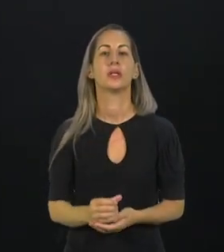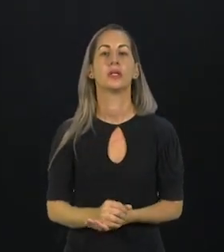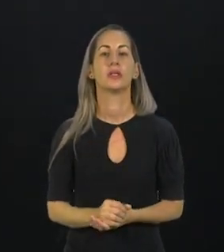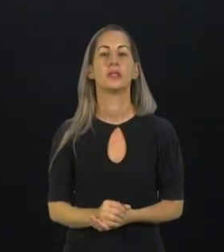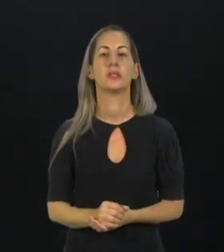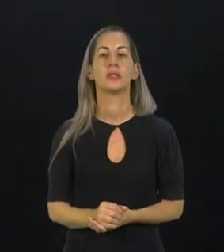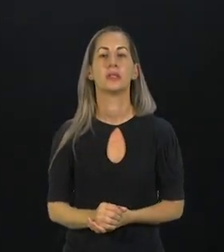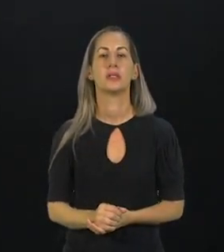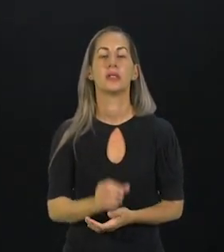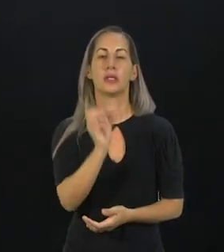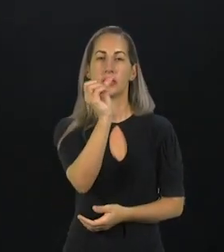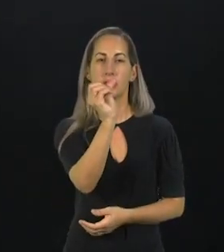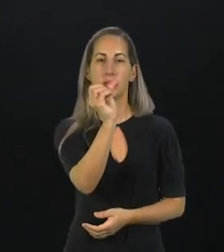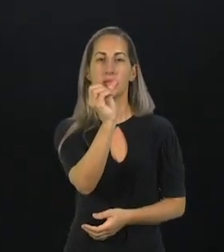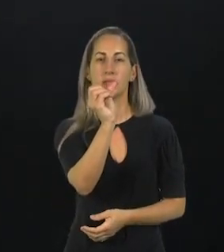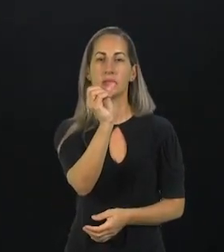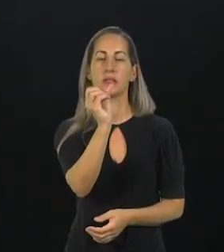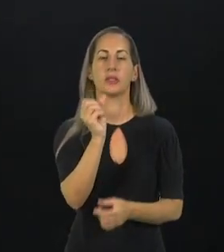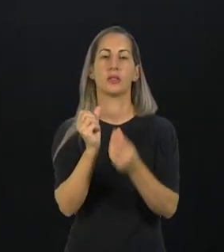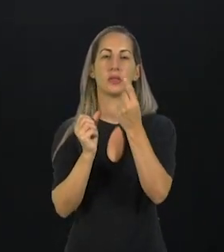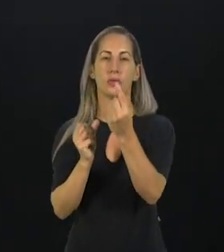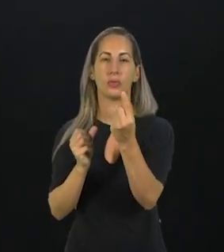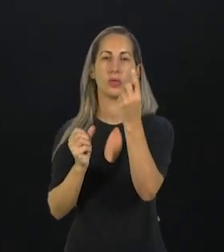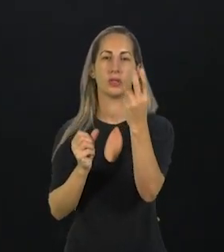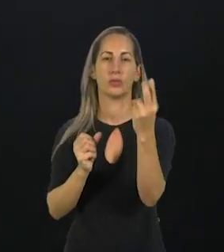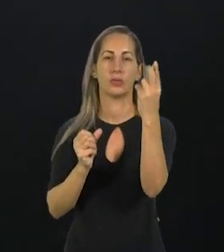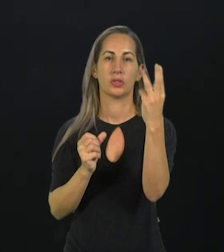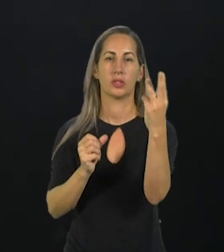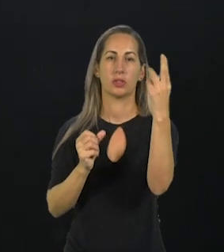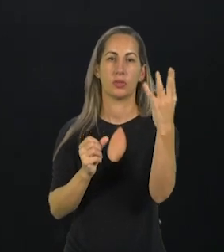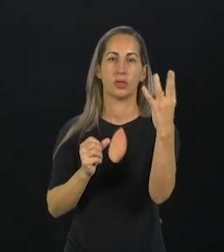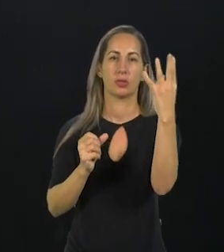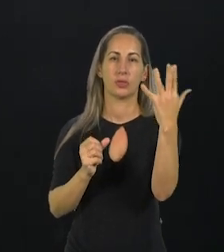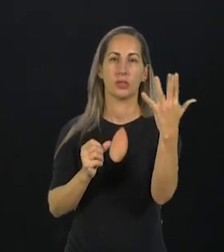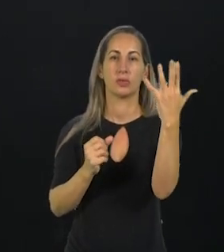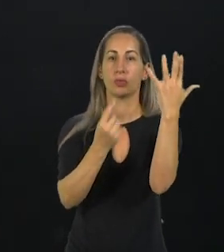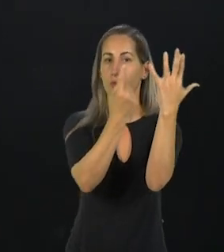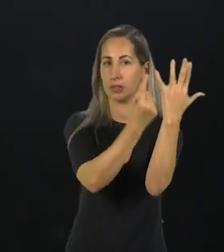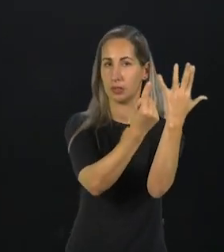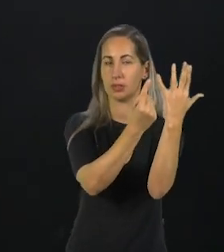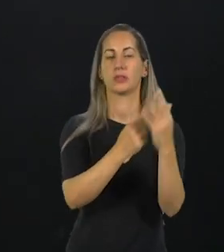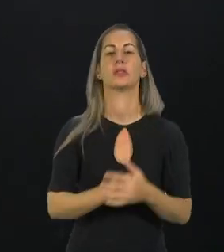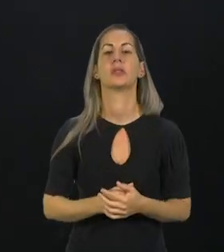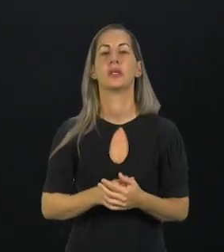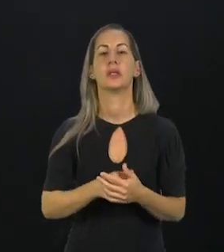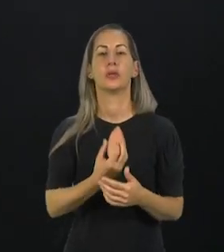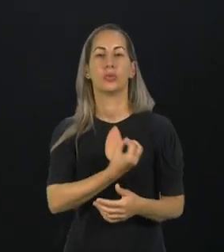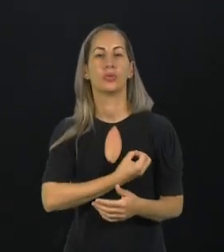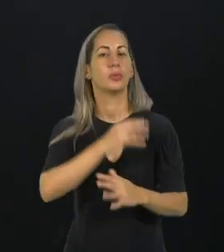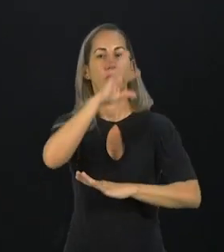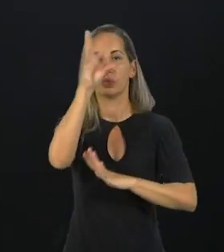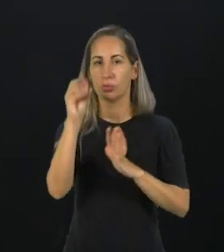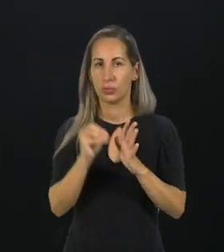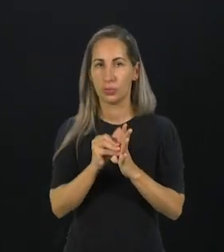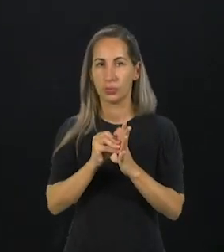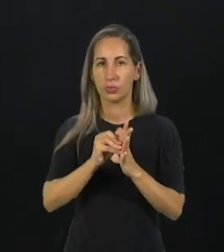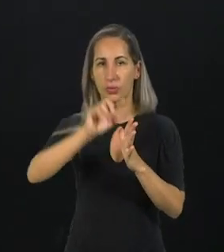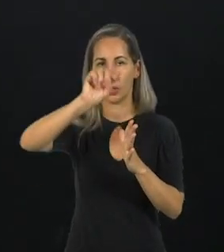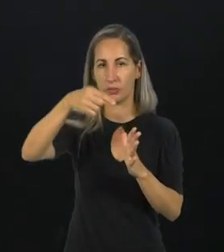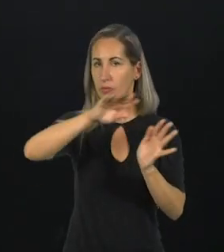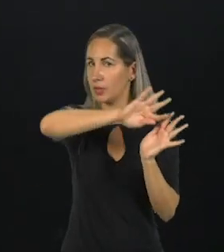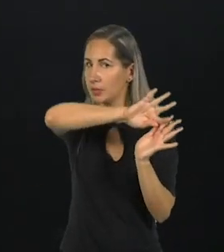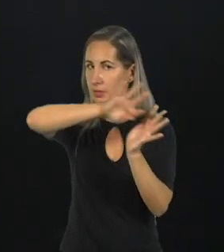6 casas decimais, tá? Logo então, eu vou considerar esse número todinho sem a